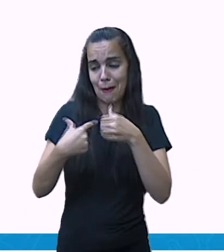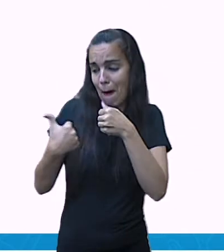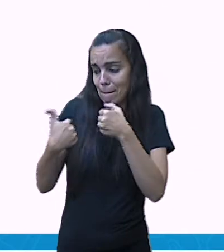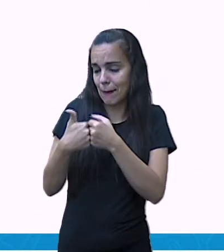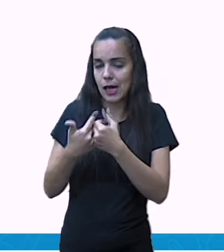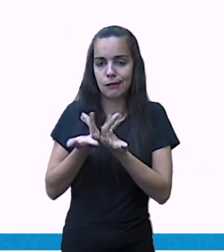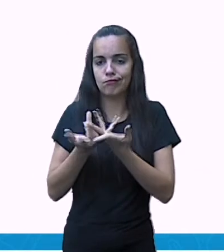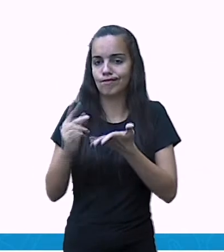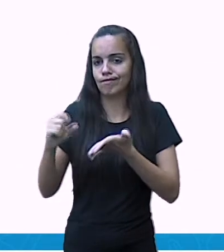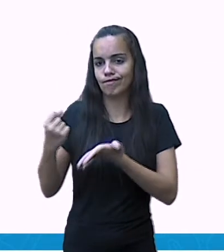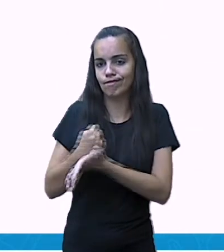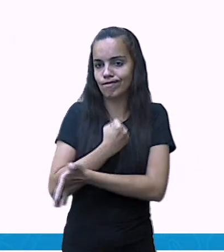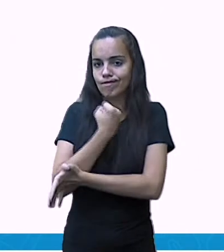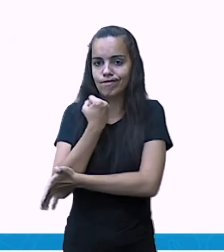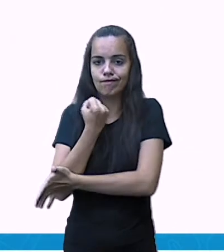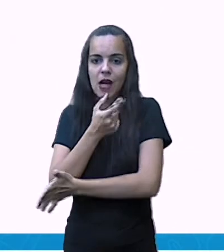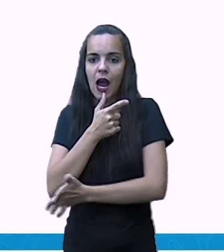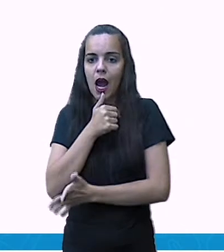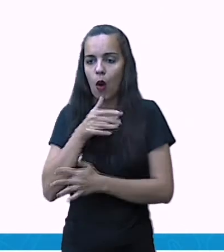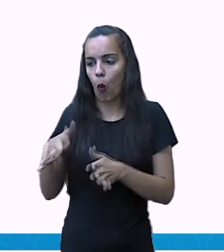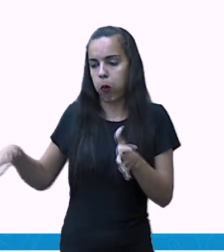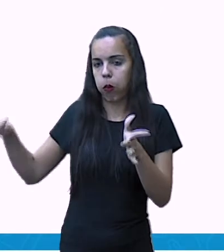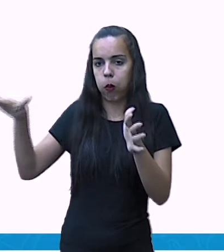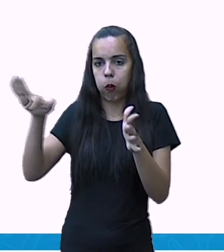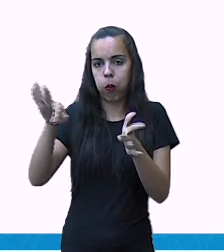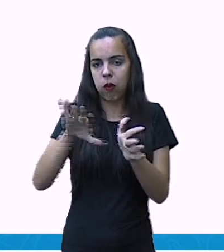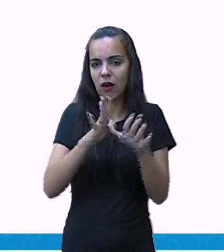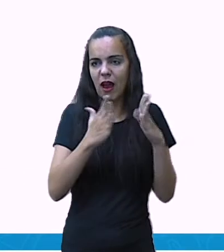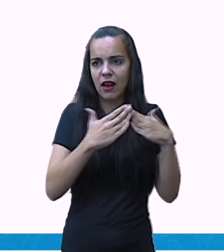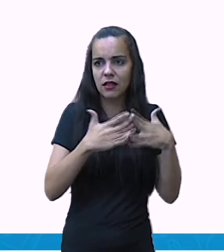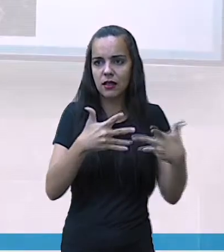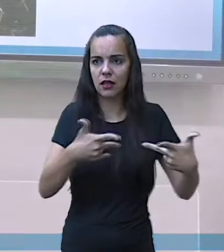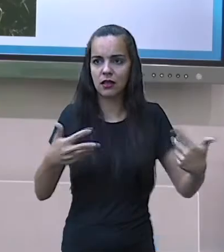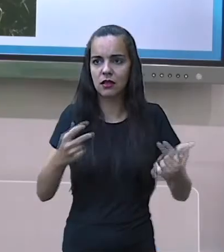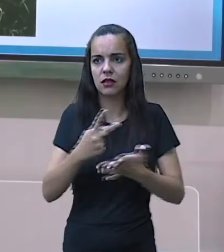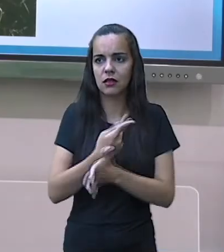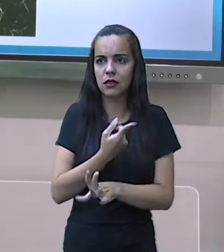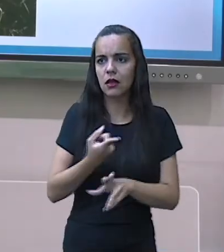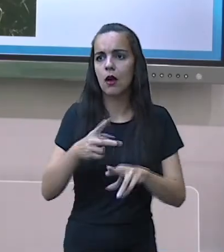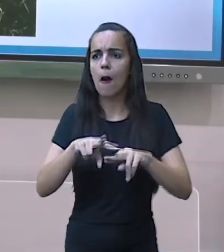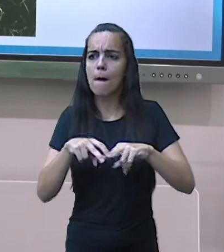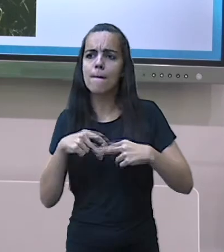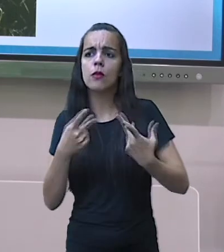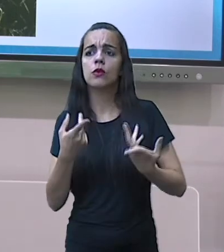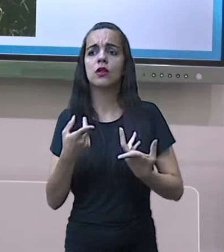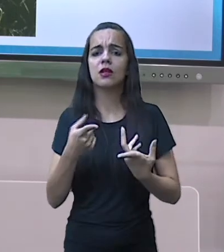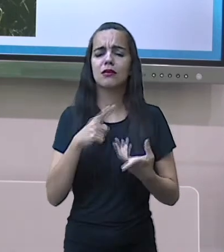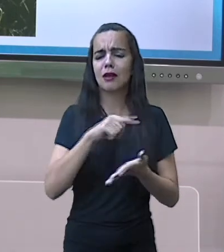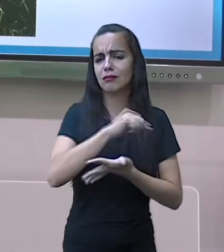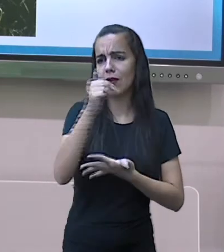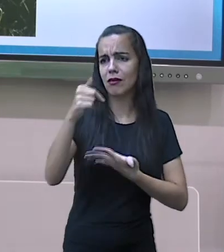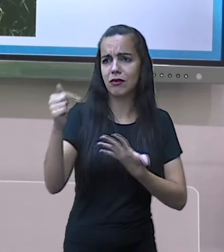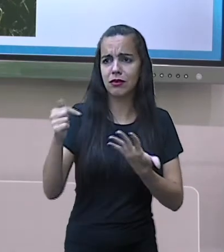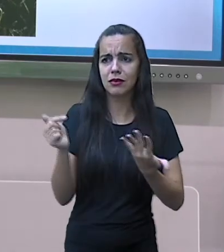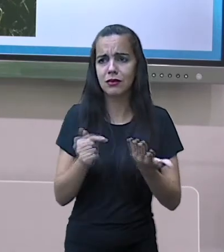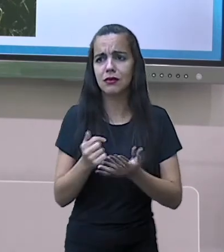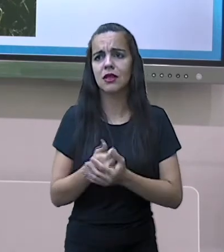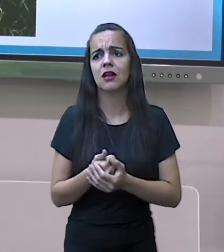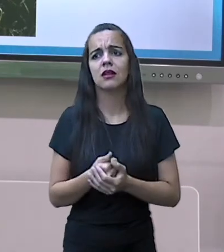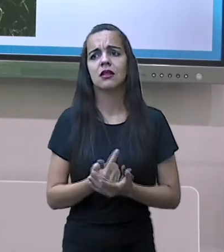enchente. Então, isso aí tem várias razões,